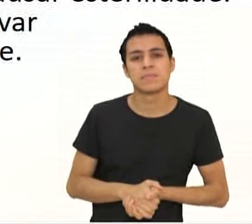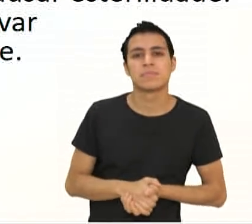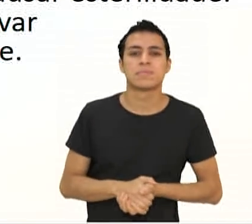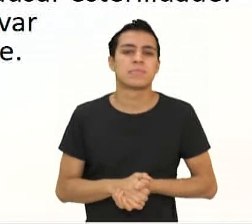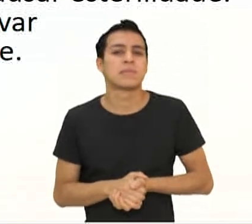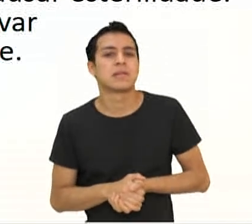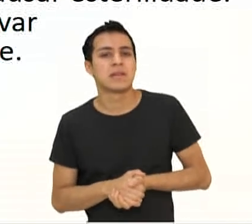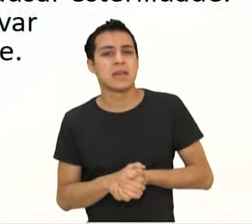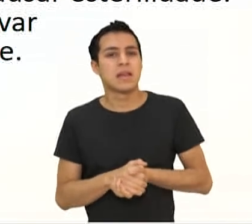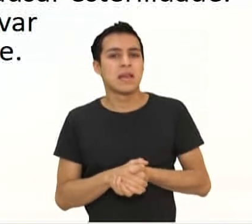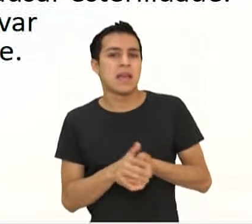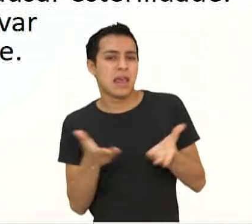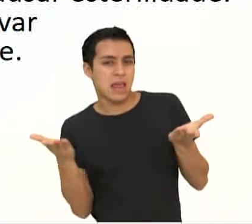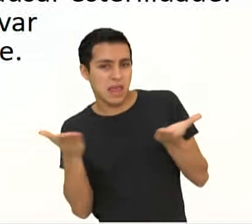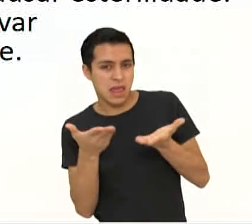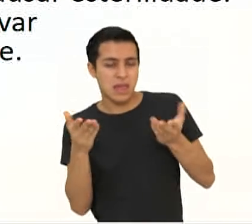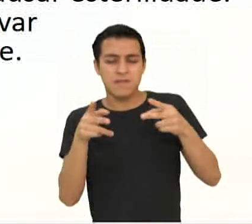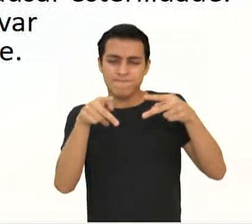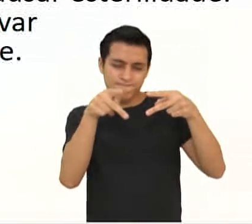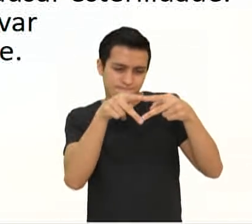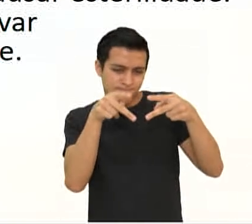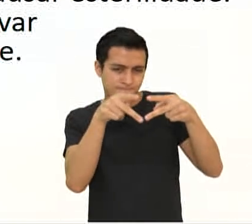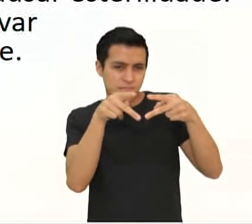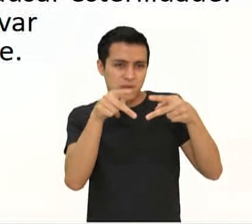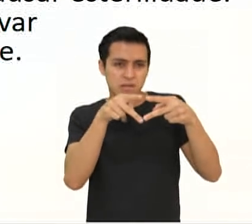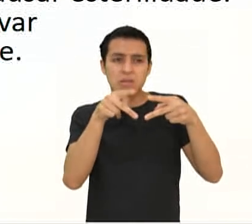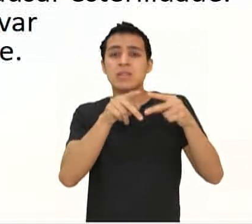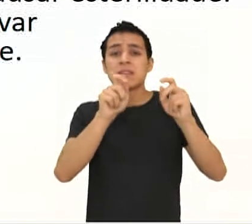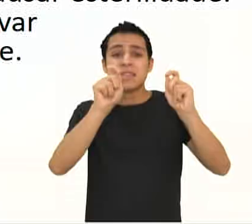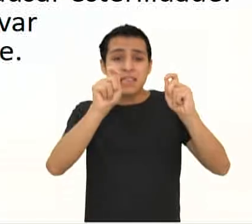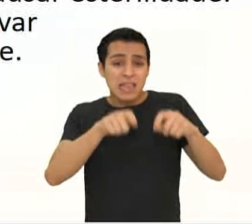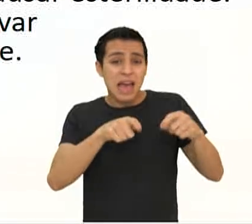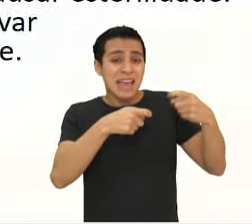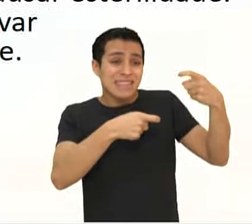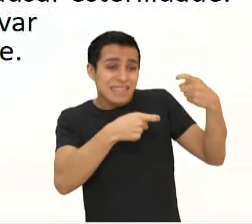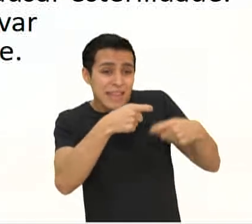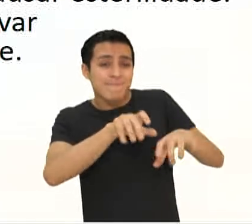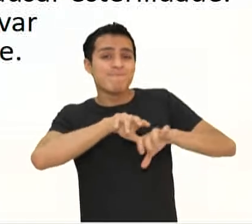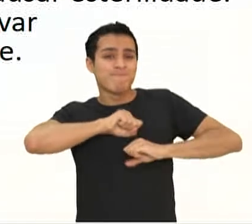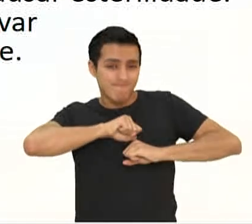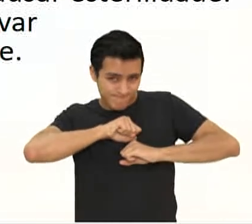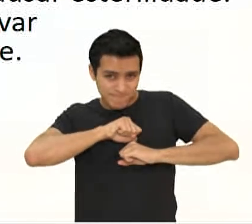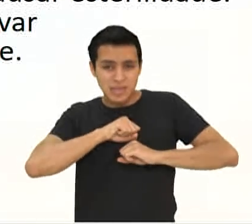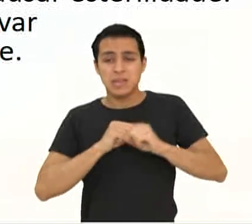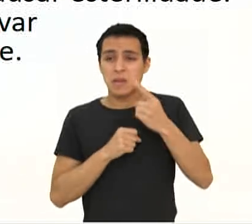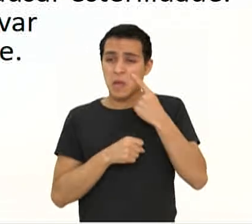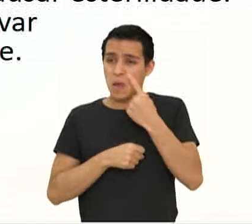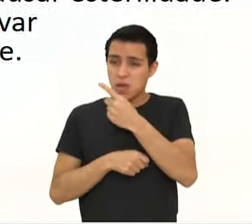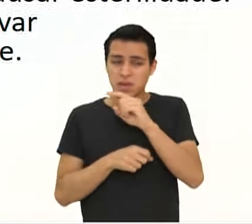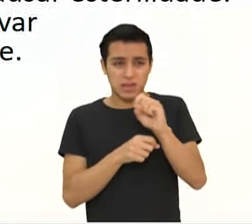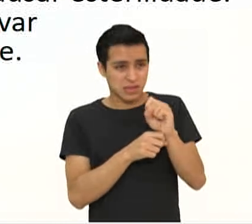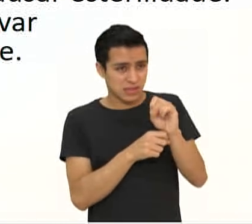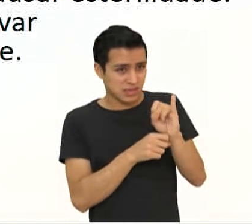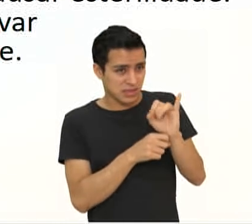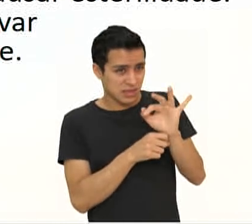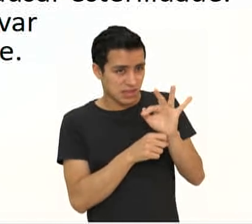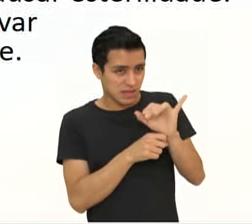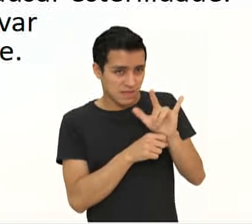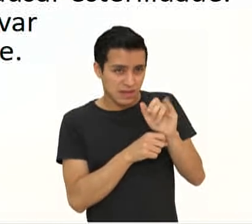E agora, duas infecções sexualmente transmissíveis, pessoal, a sífilis e a